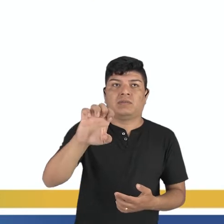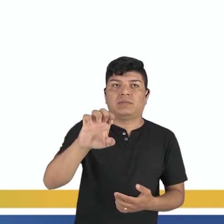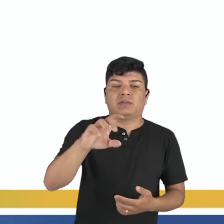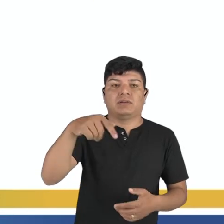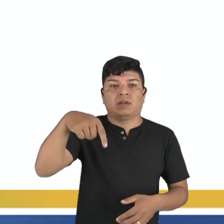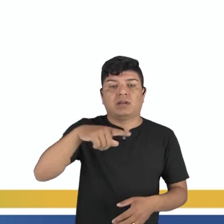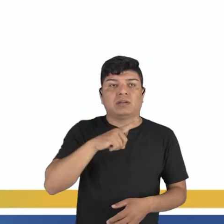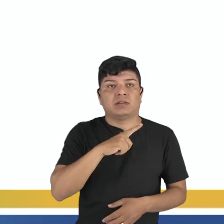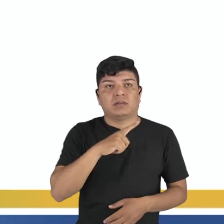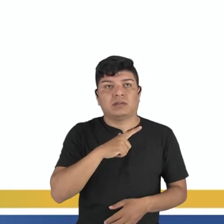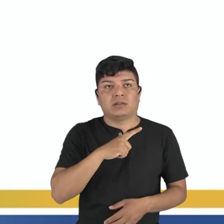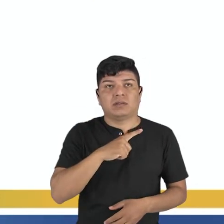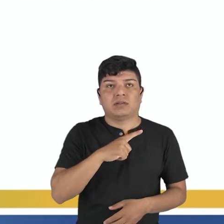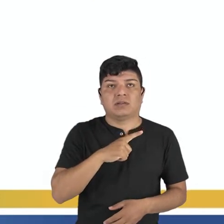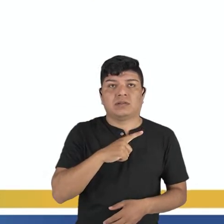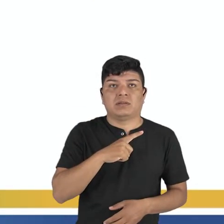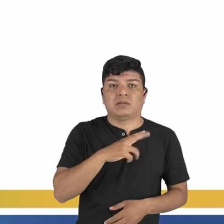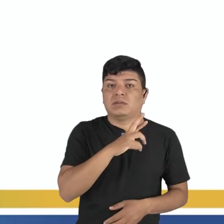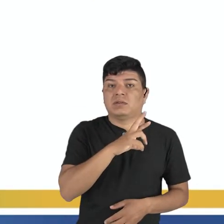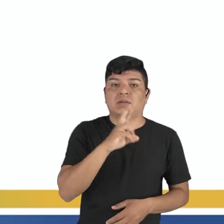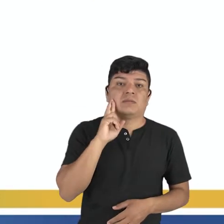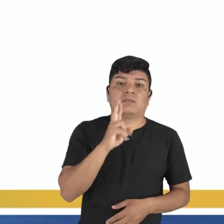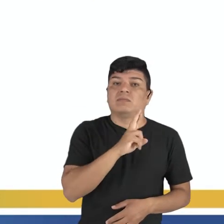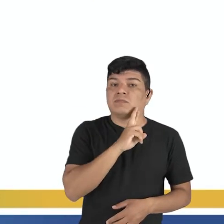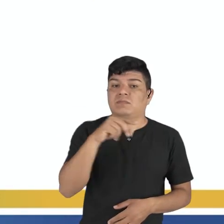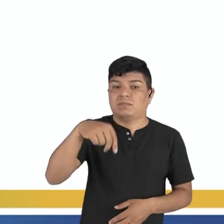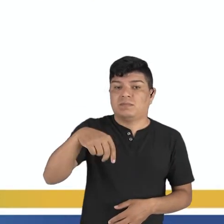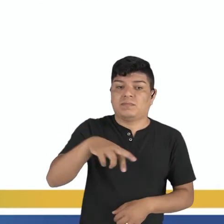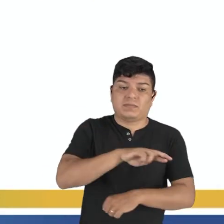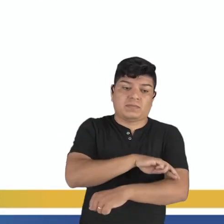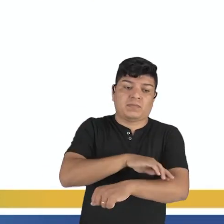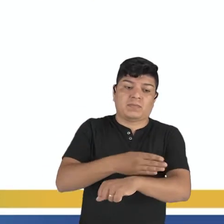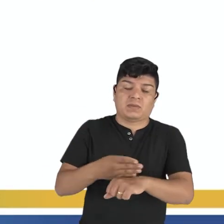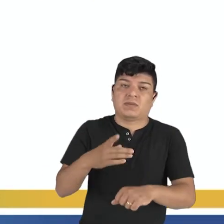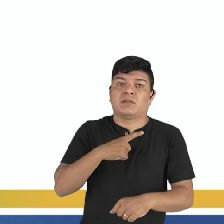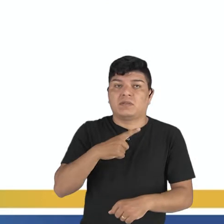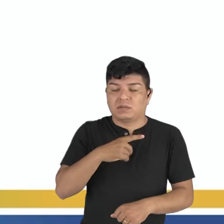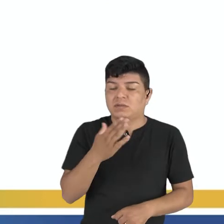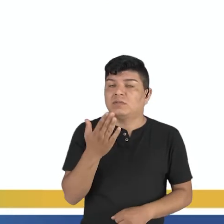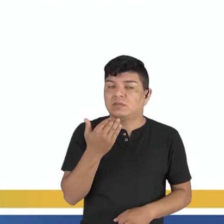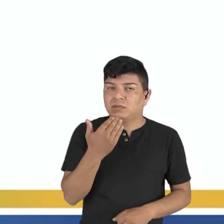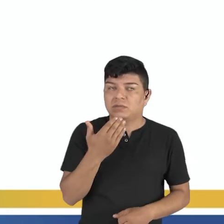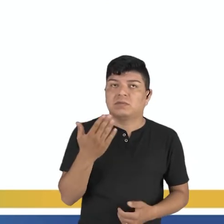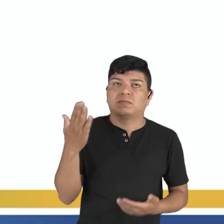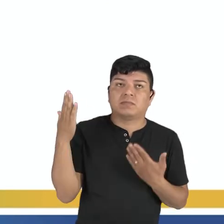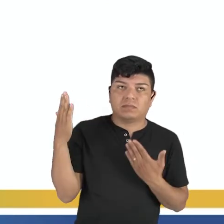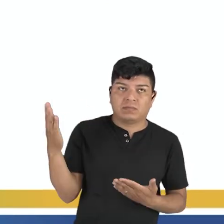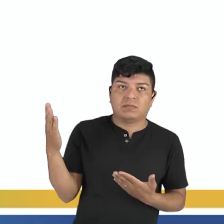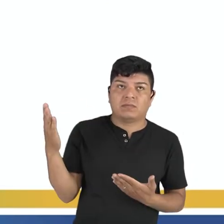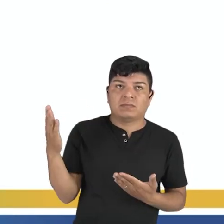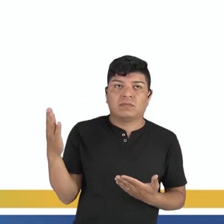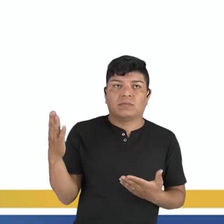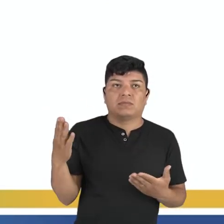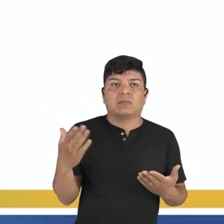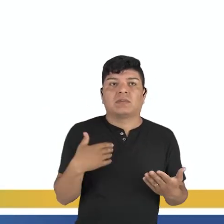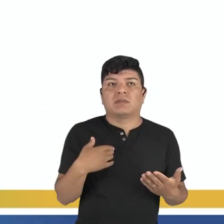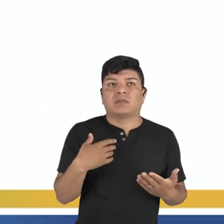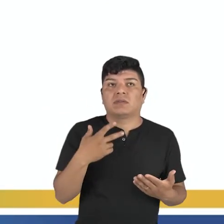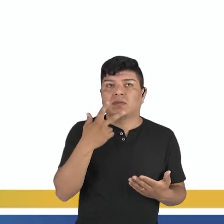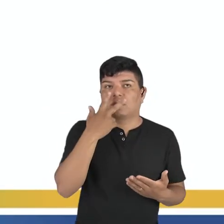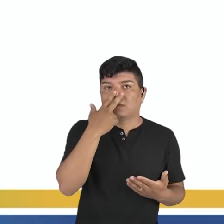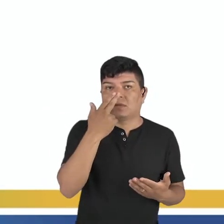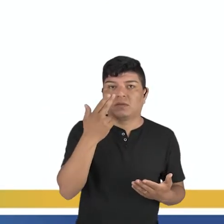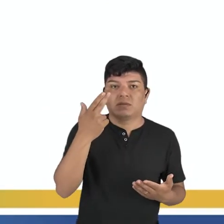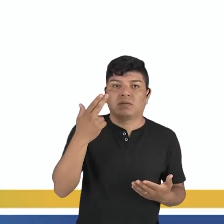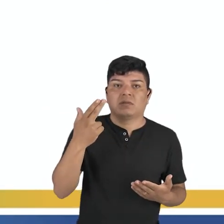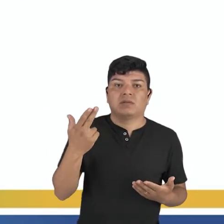aqui temos o restaurantes aqui em Rio Branco mesmo que traz essa culinária, né, ceviche. É um prato a partir de peixe,